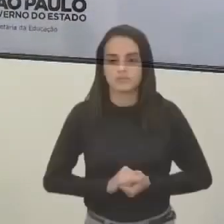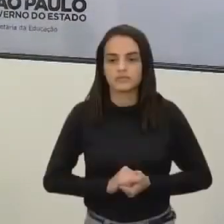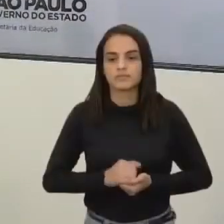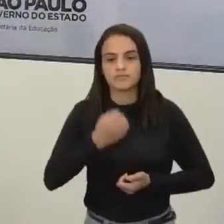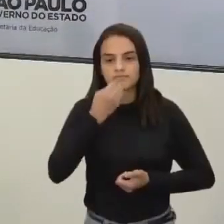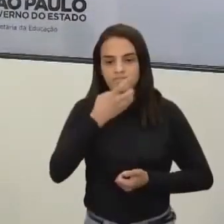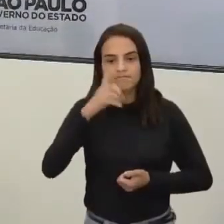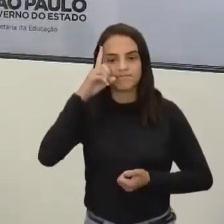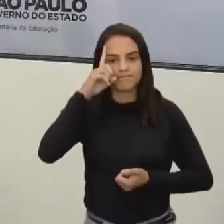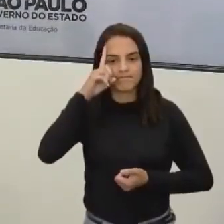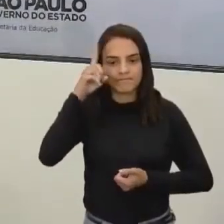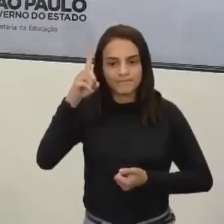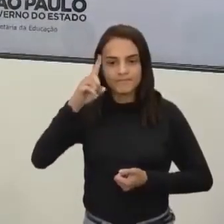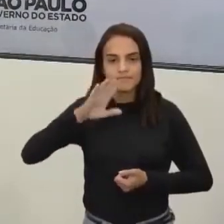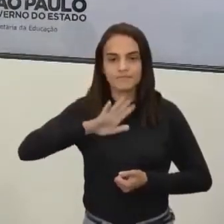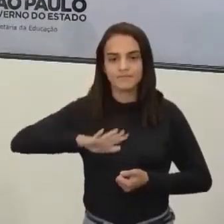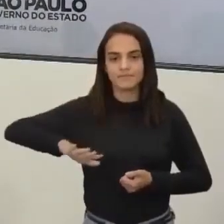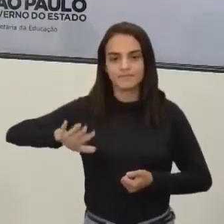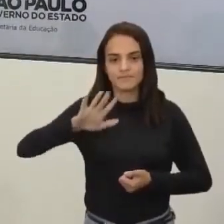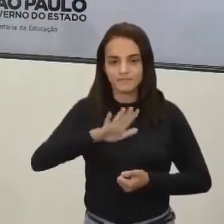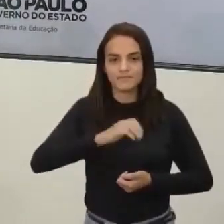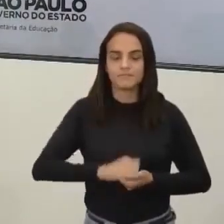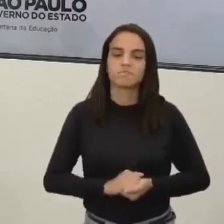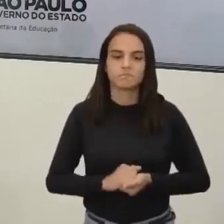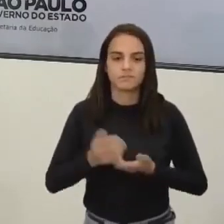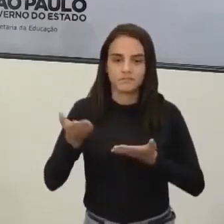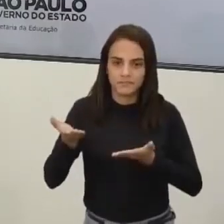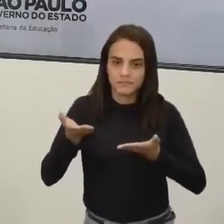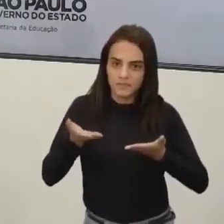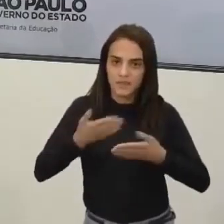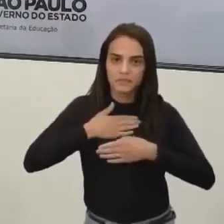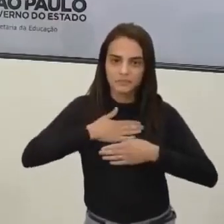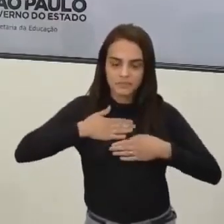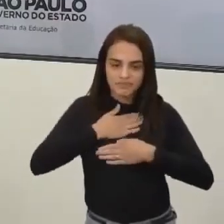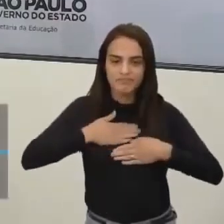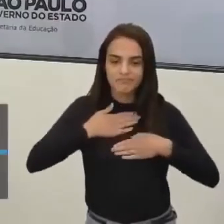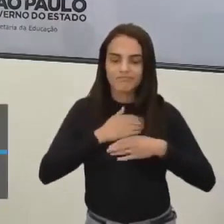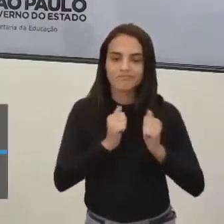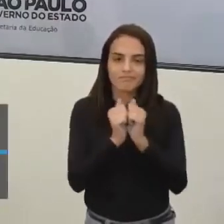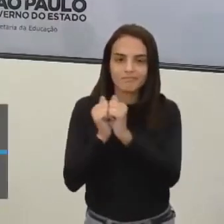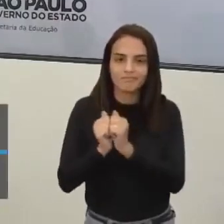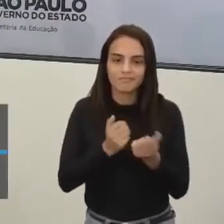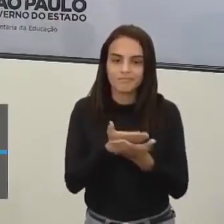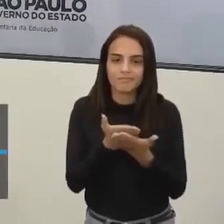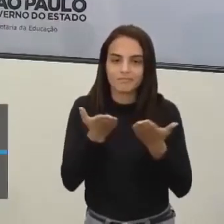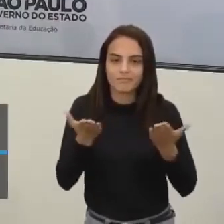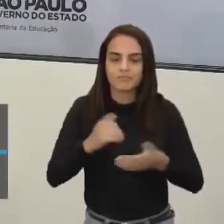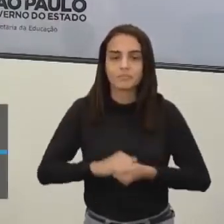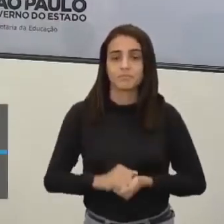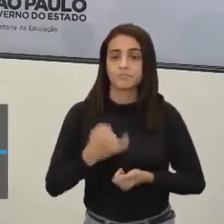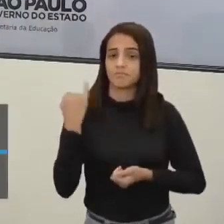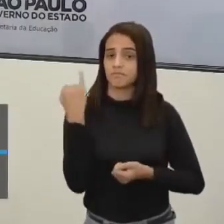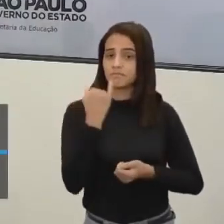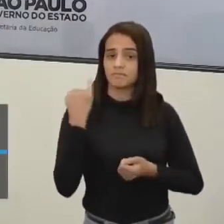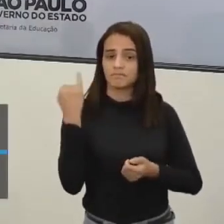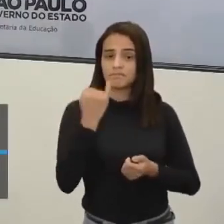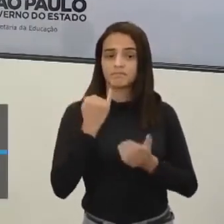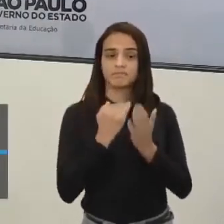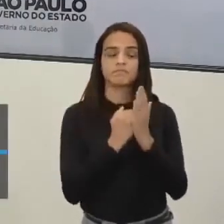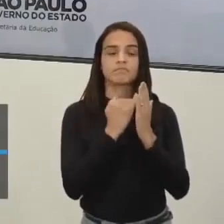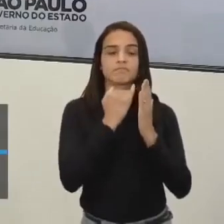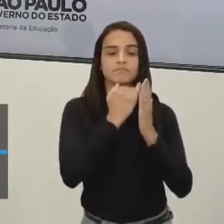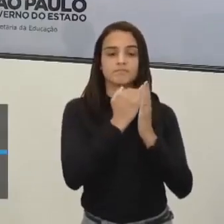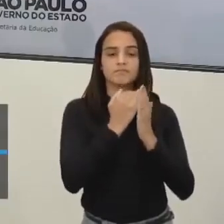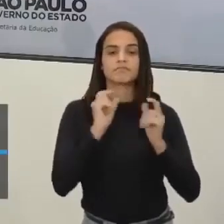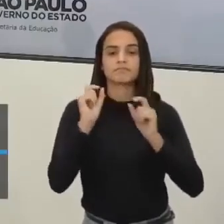Bom dia, pessoal. É um imenso prazer estar aqui com vocês. E o que importa para você? O que importa